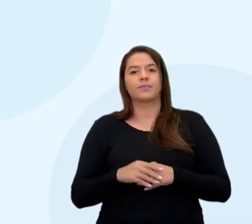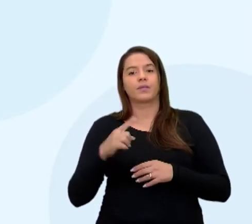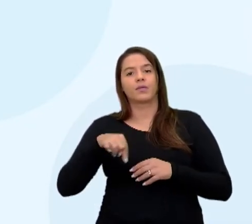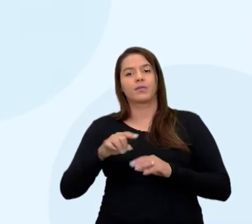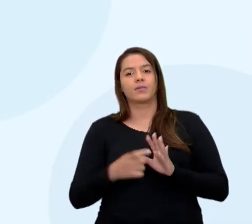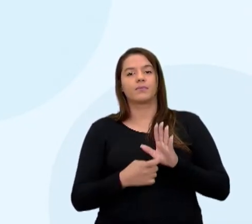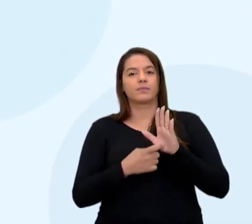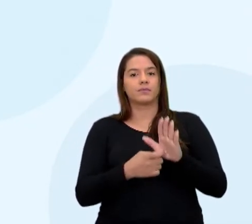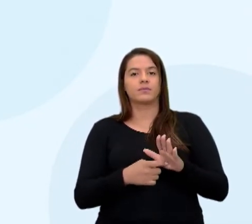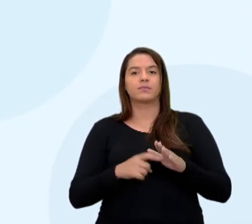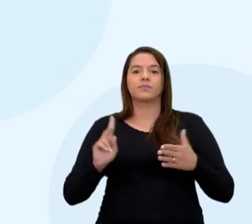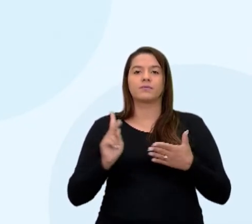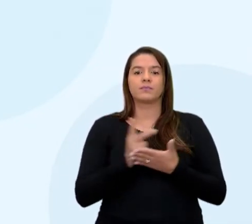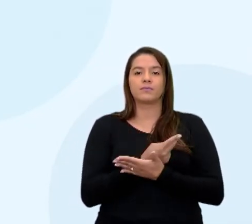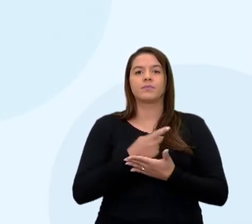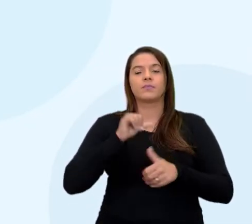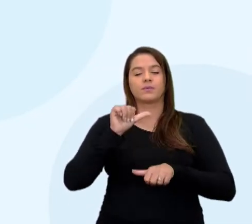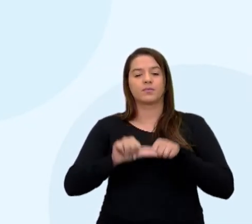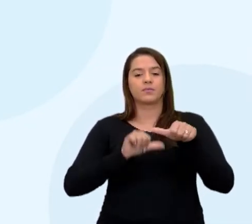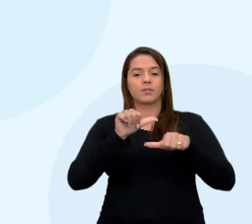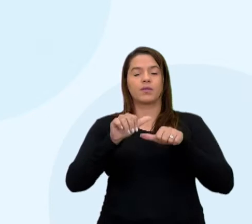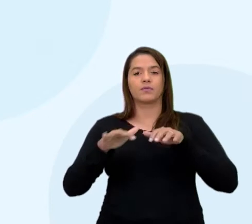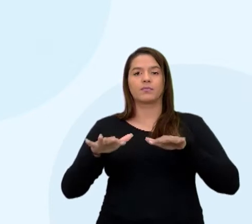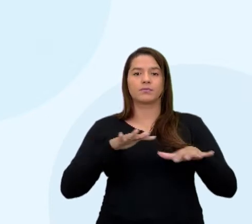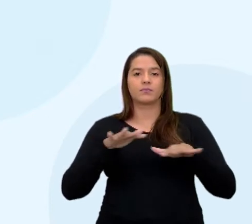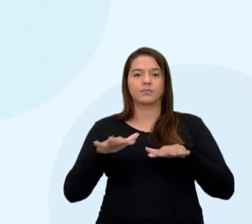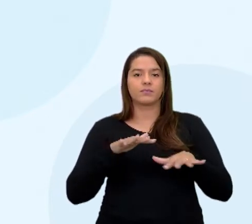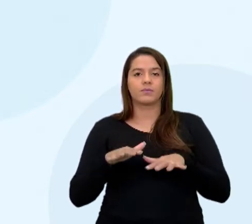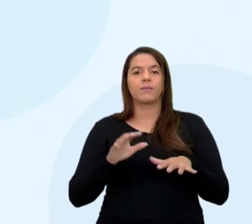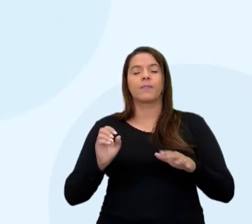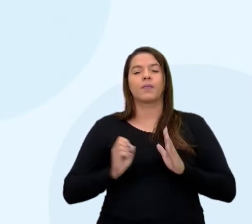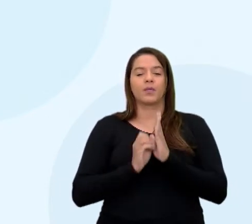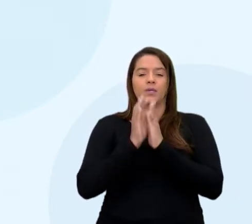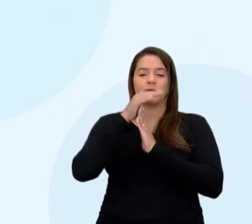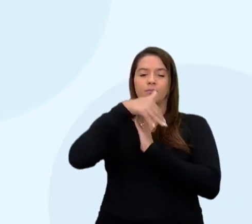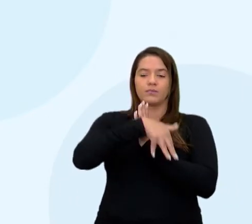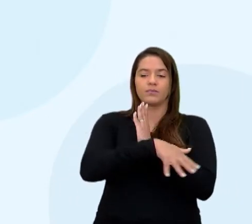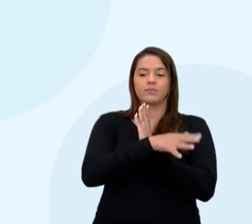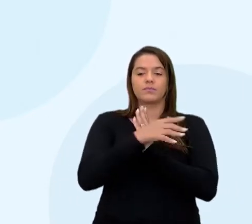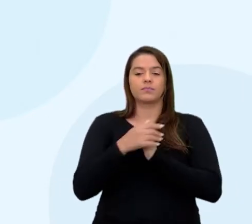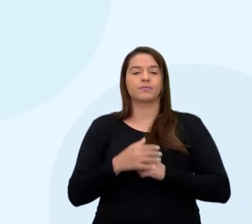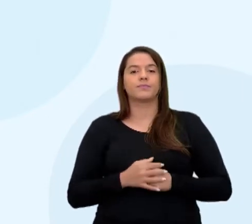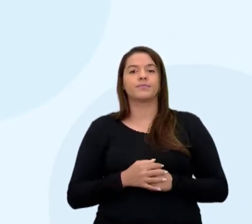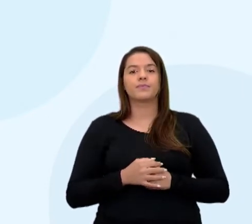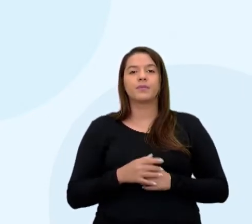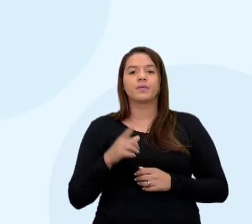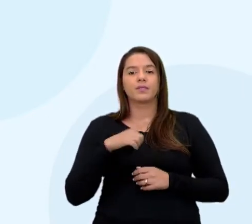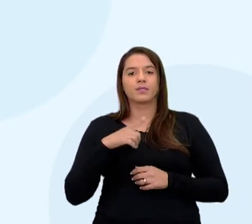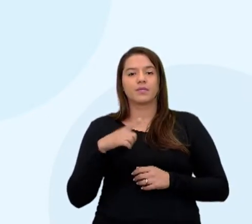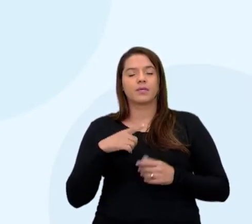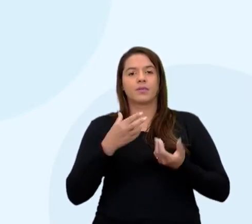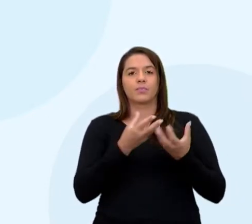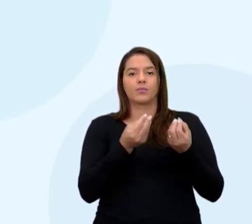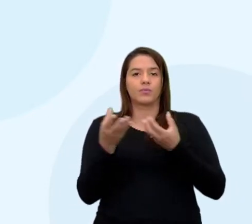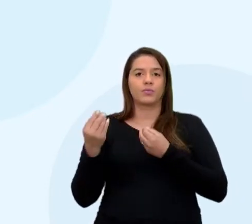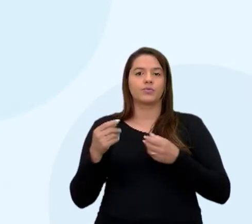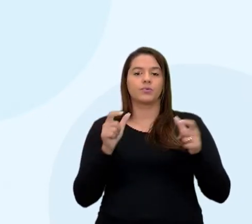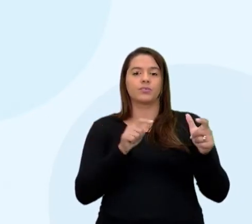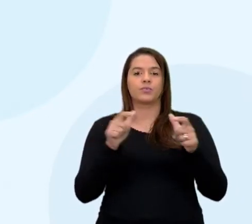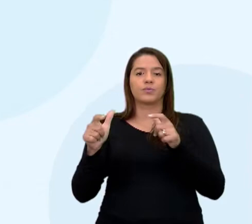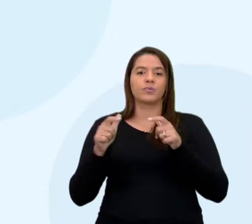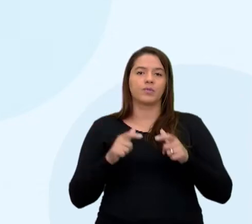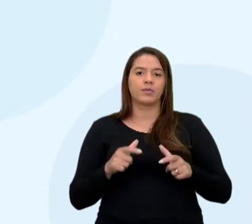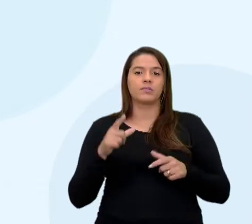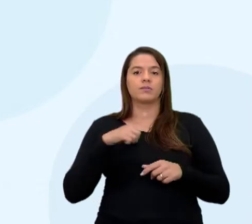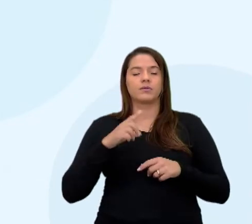apresentar aí dobras e falhas, não proporciona aí terremotos e vulcanismo, tá certo? E aí abrange grandes regiões continentais,